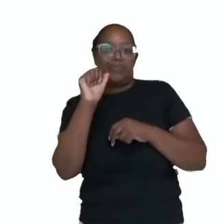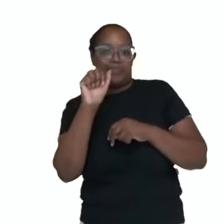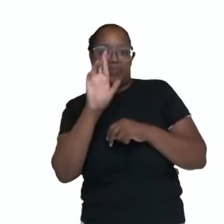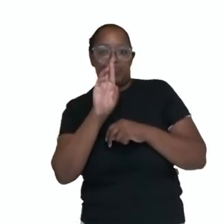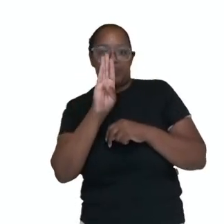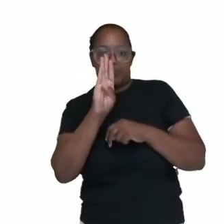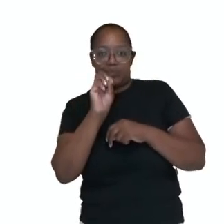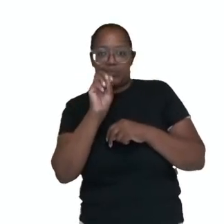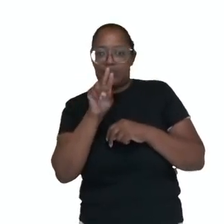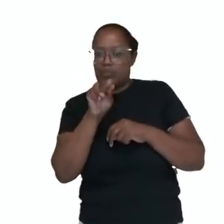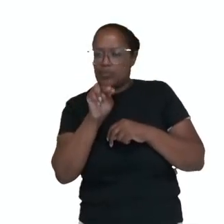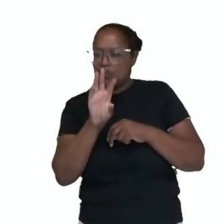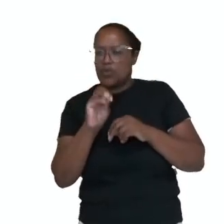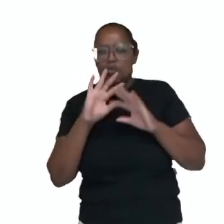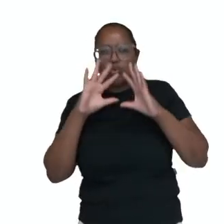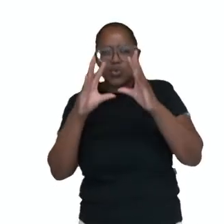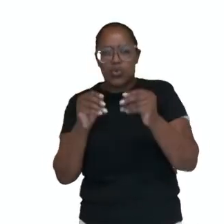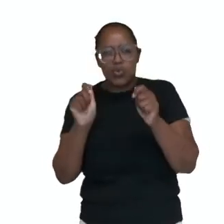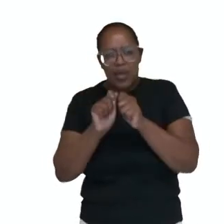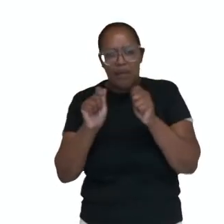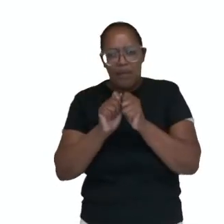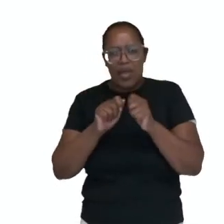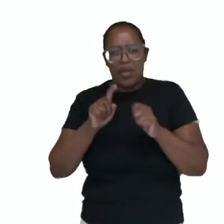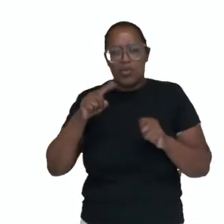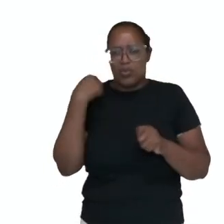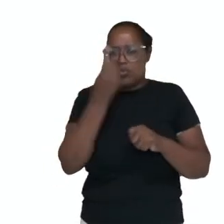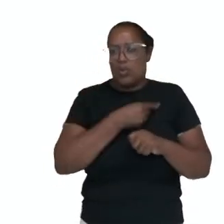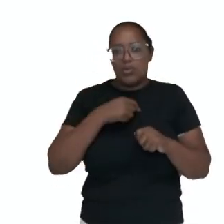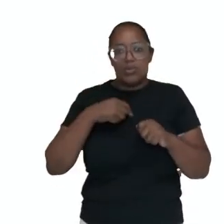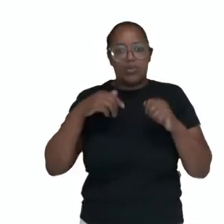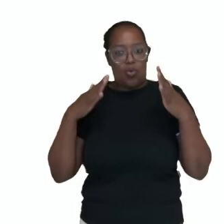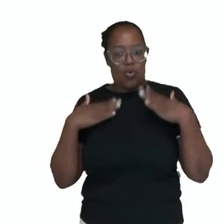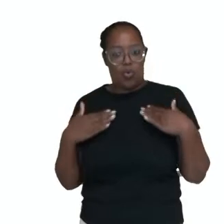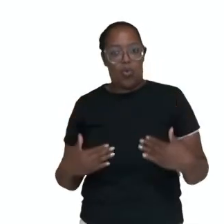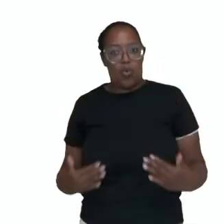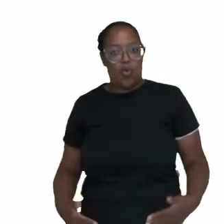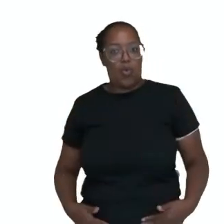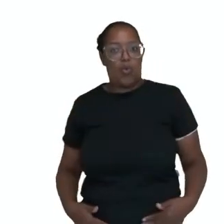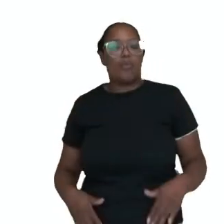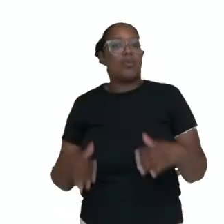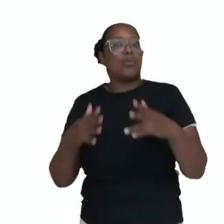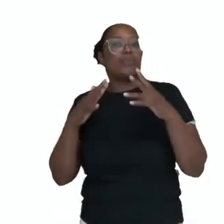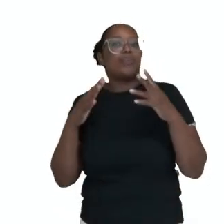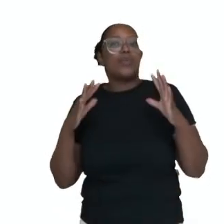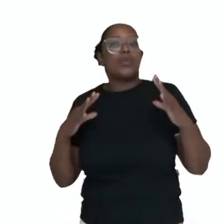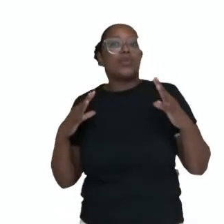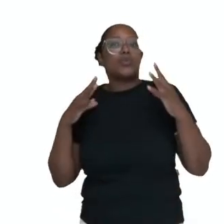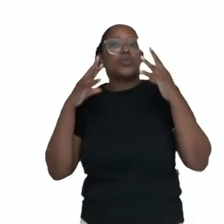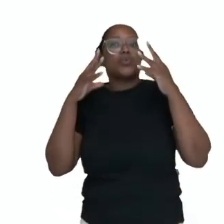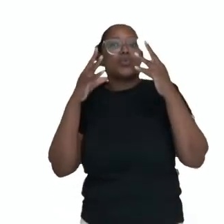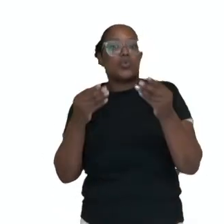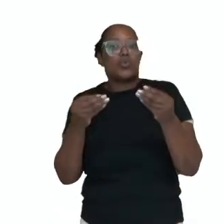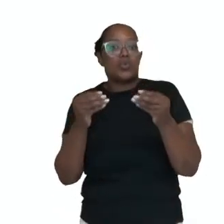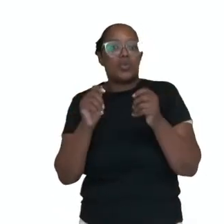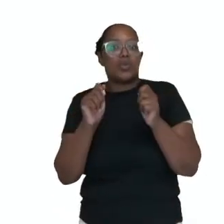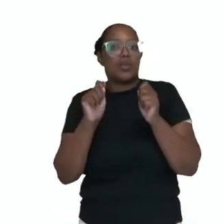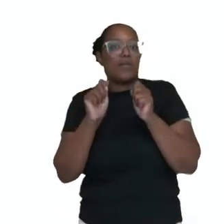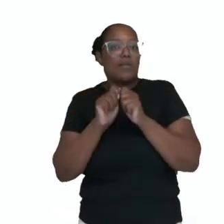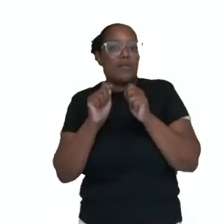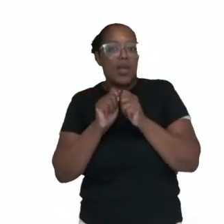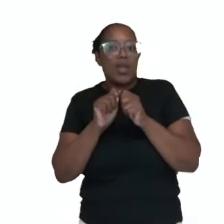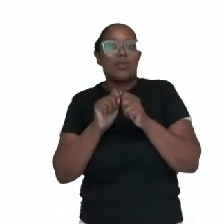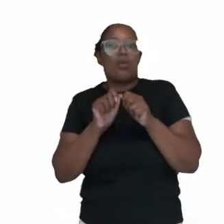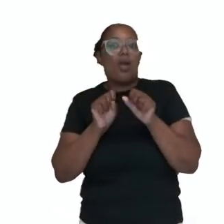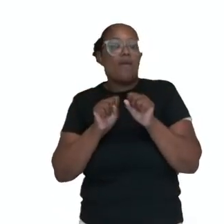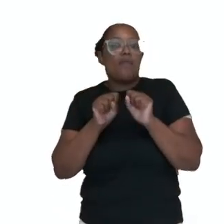que constitui o nosso corpo. Causa formal, aquilo que a coisa tende a ser. Qual que é a forma?